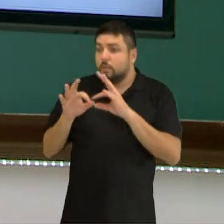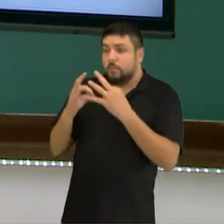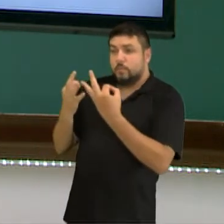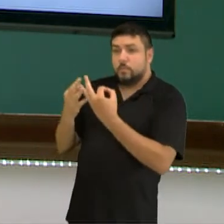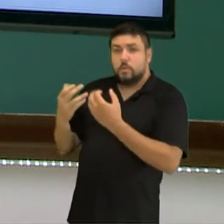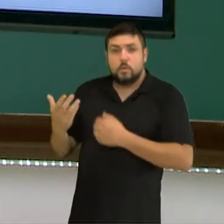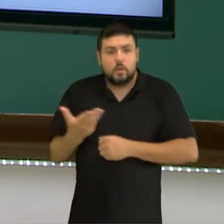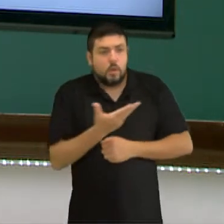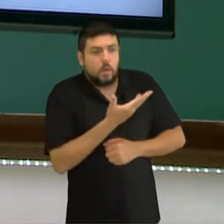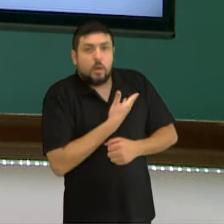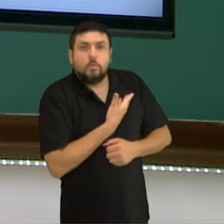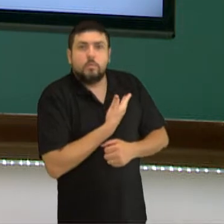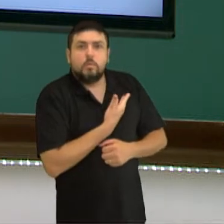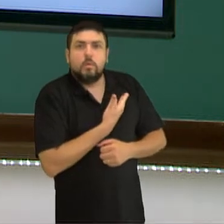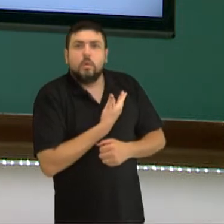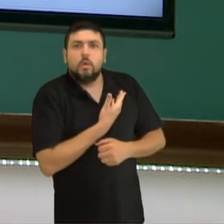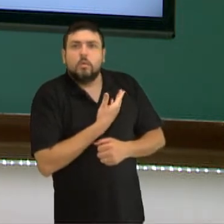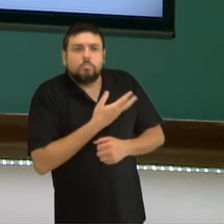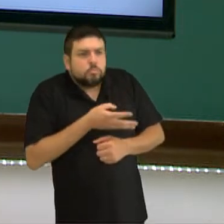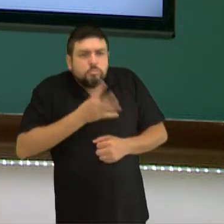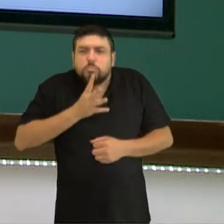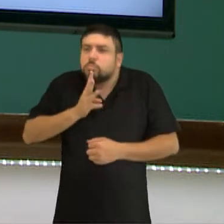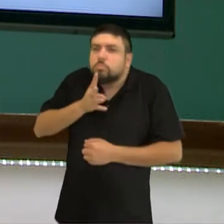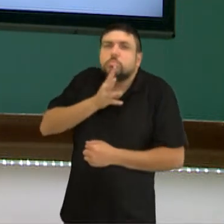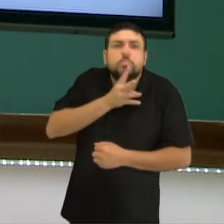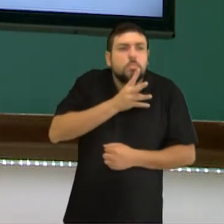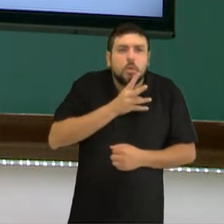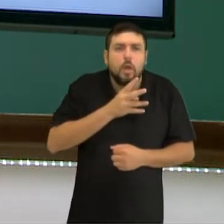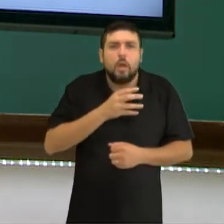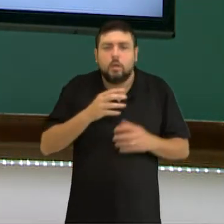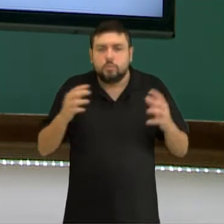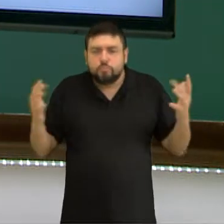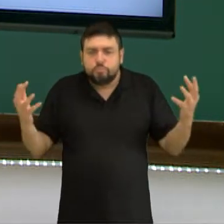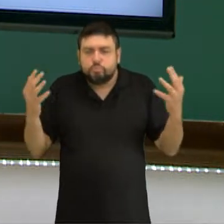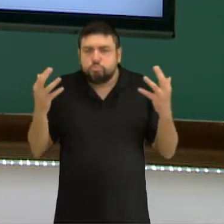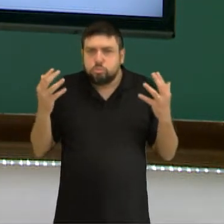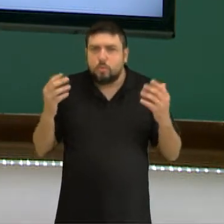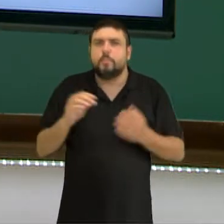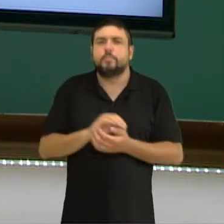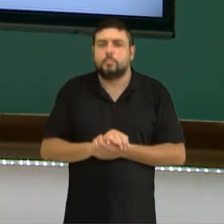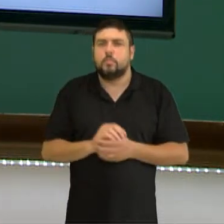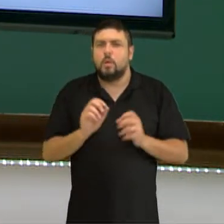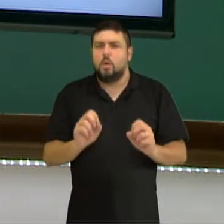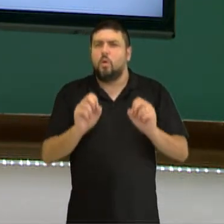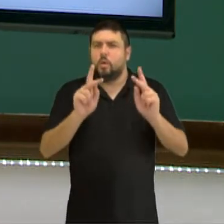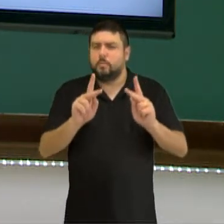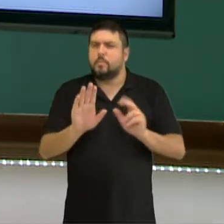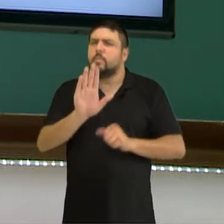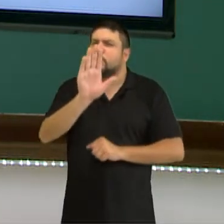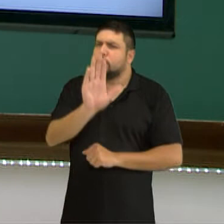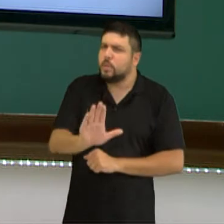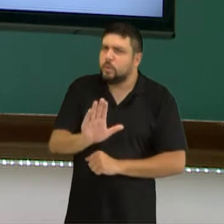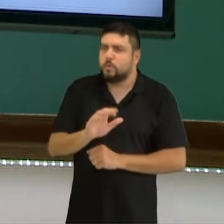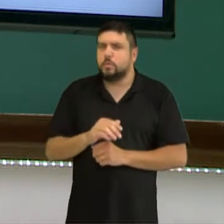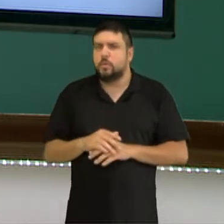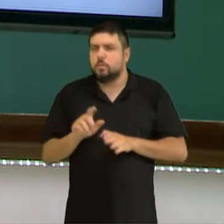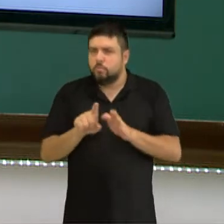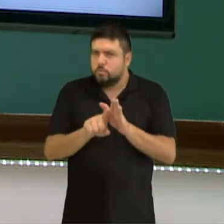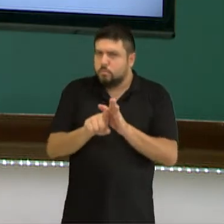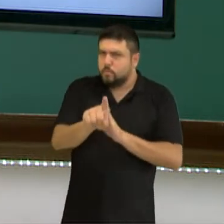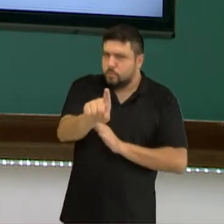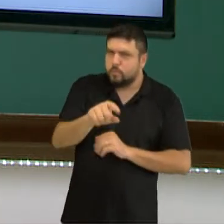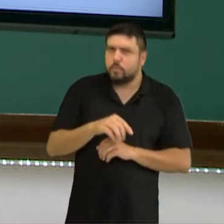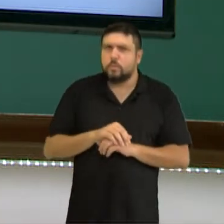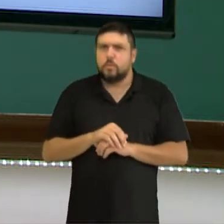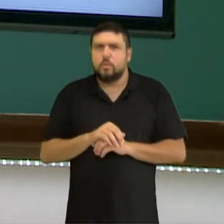colegas. Então, já que nós gostamos de viver cercados de pessoas, uma pergunta é fundamental, e eu destaquei para você. Como que eu devo